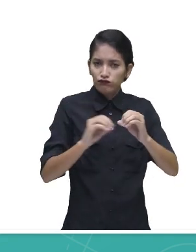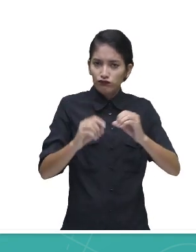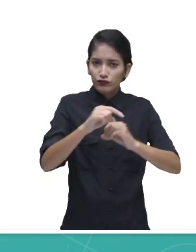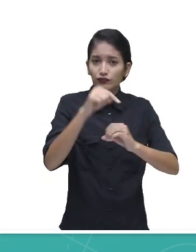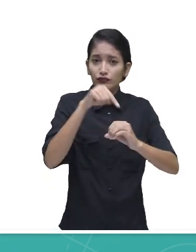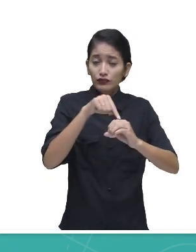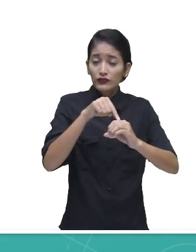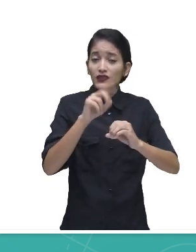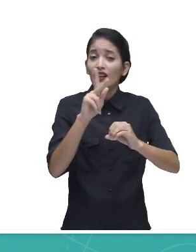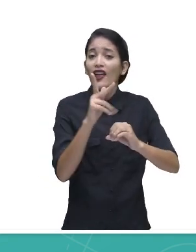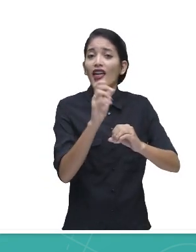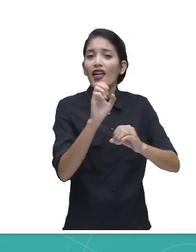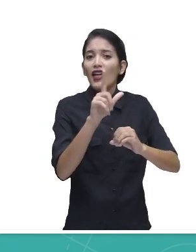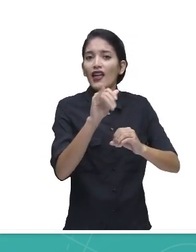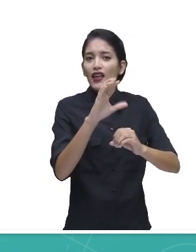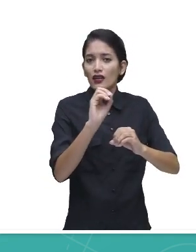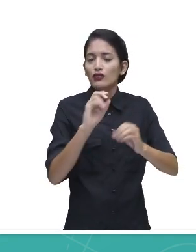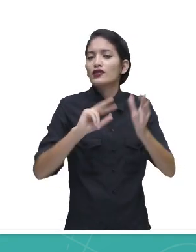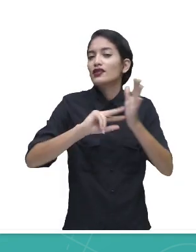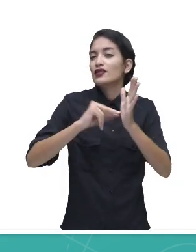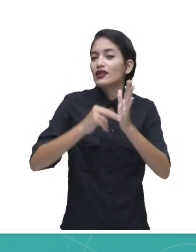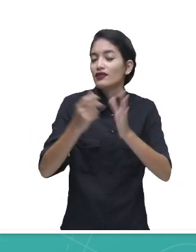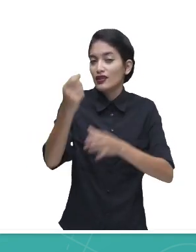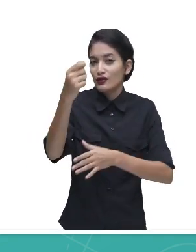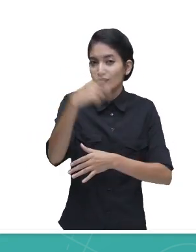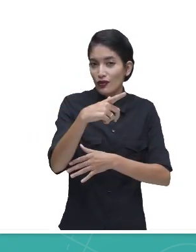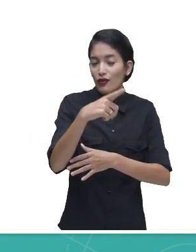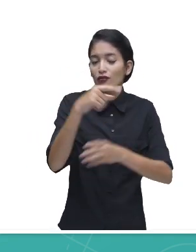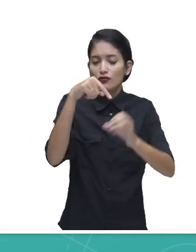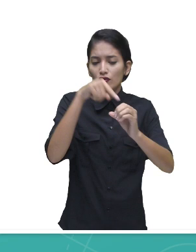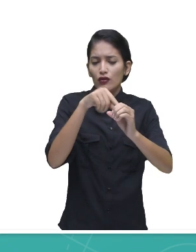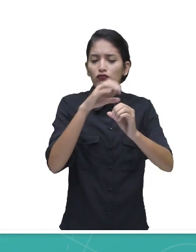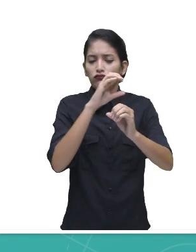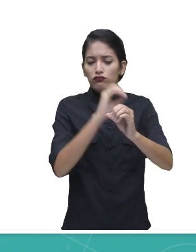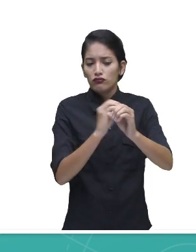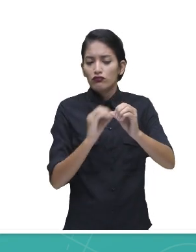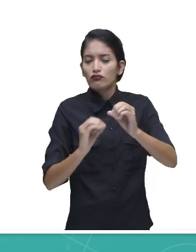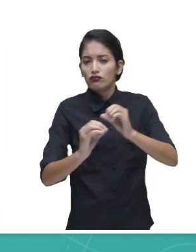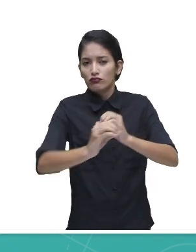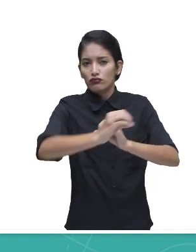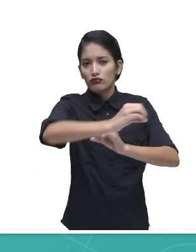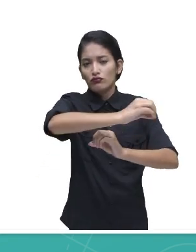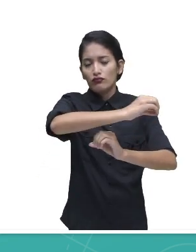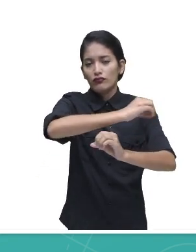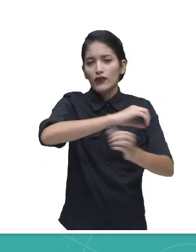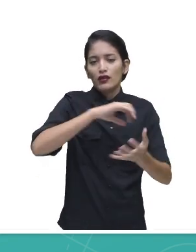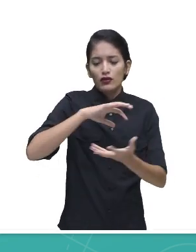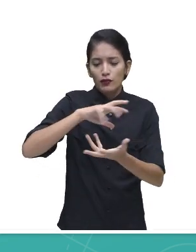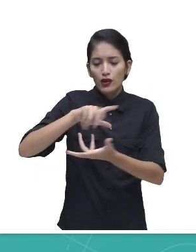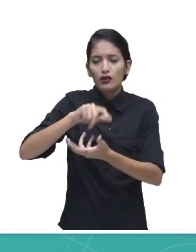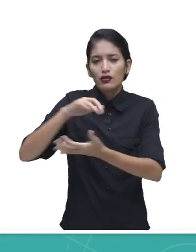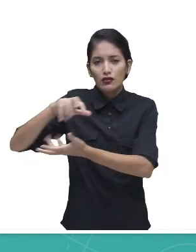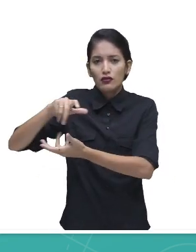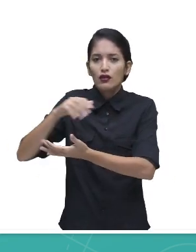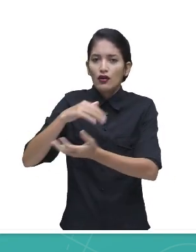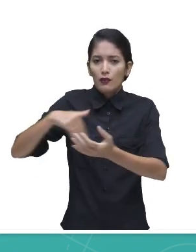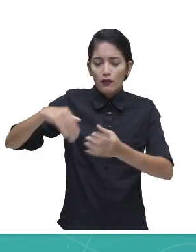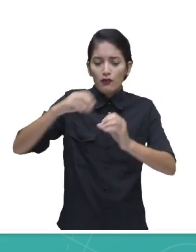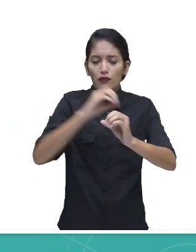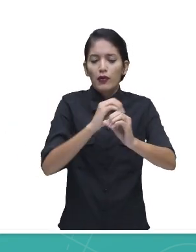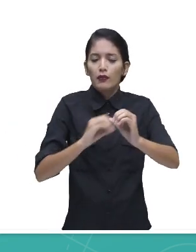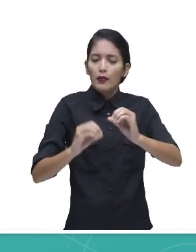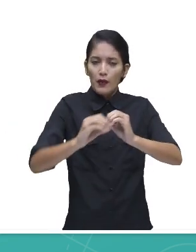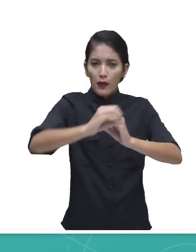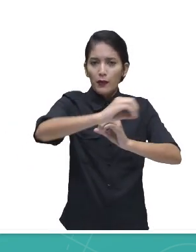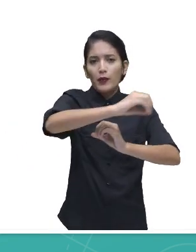hélio vem de Sol. Então, o Sol está no centro e todos os outros astros, todos os planetas, vão